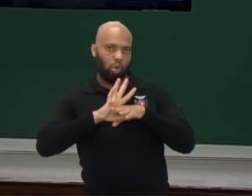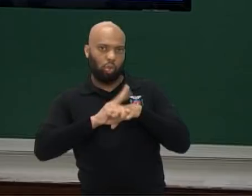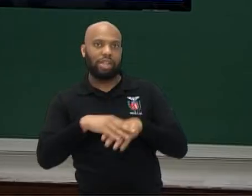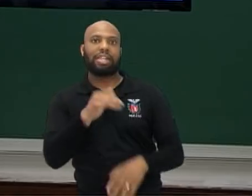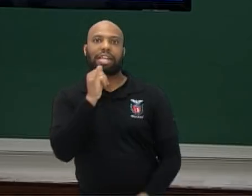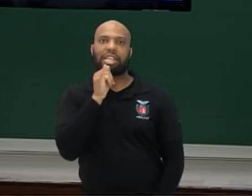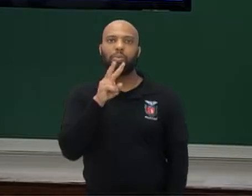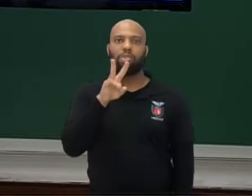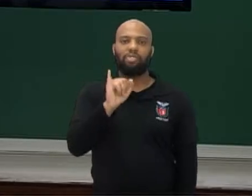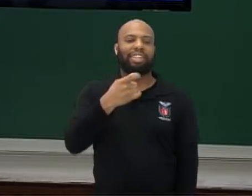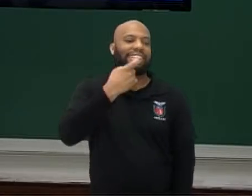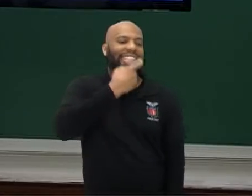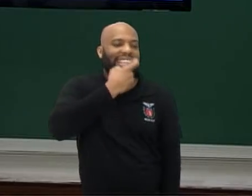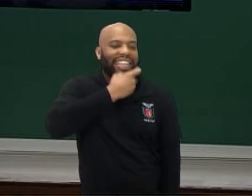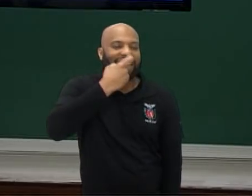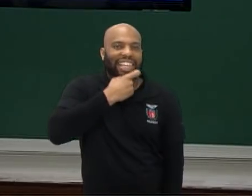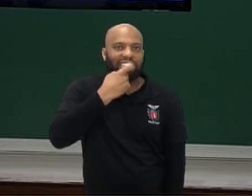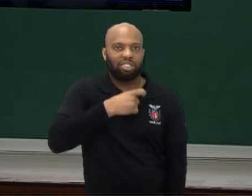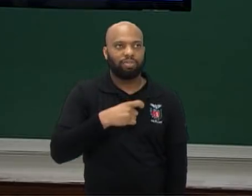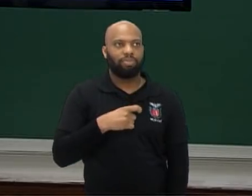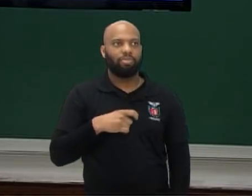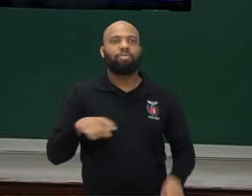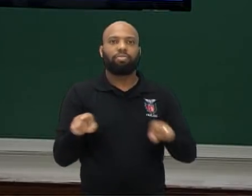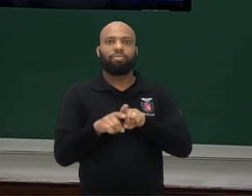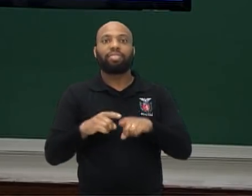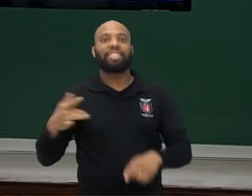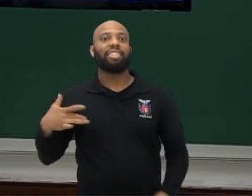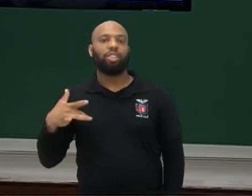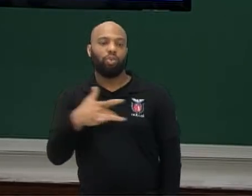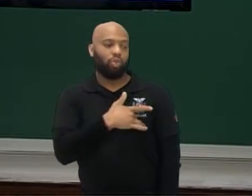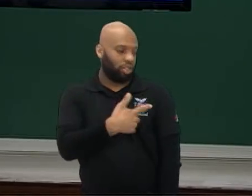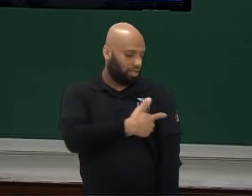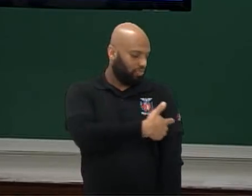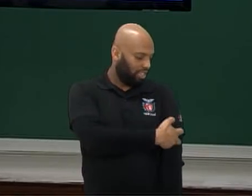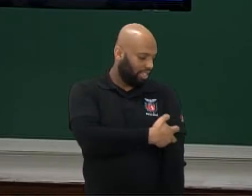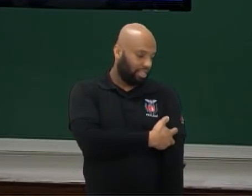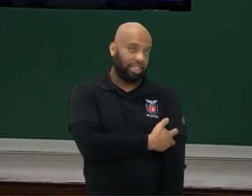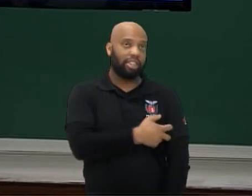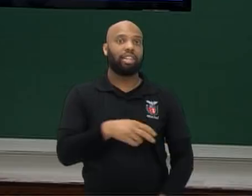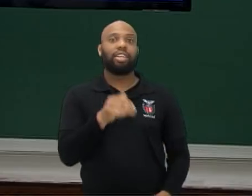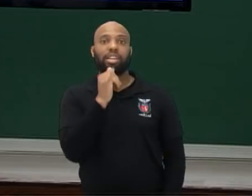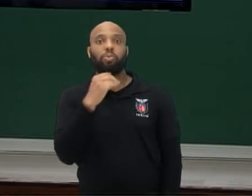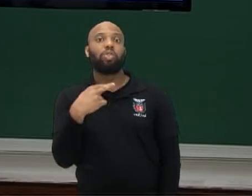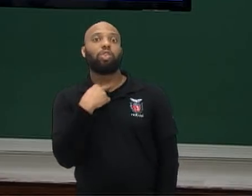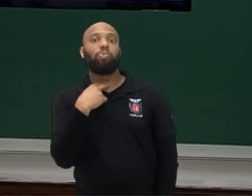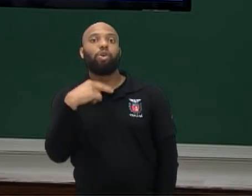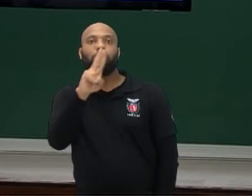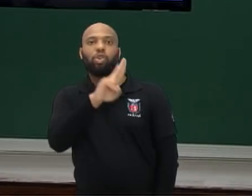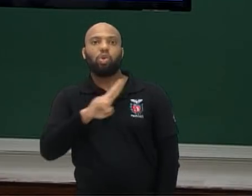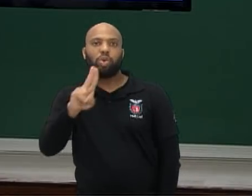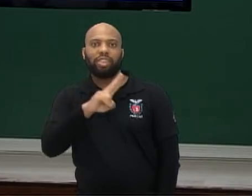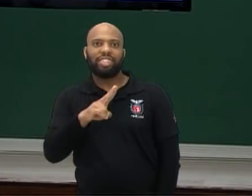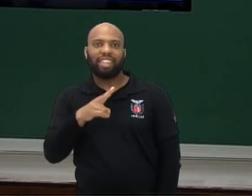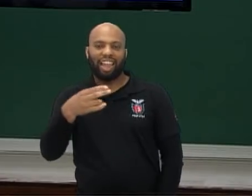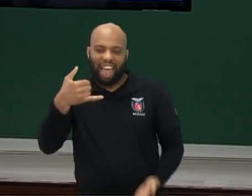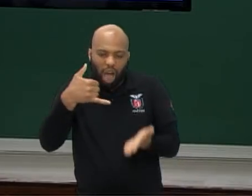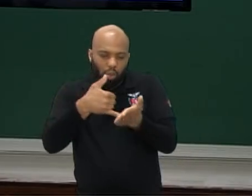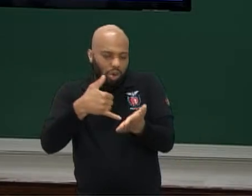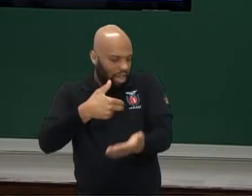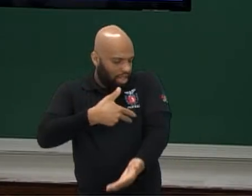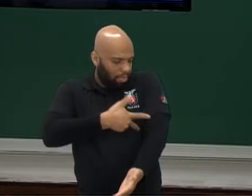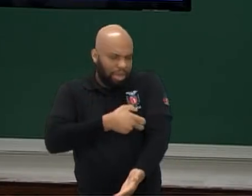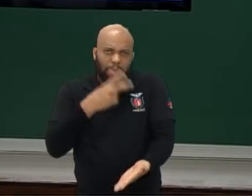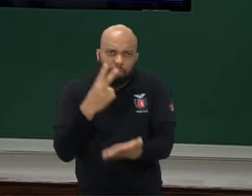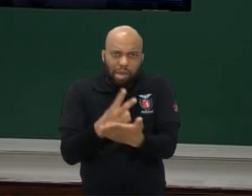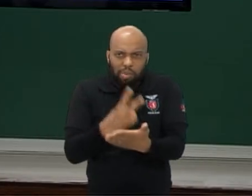lá no dentista, você vai no posto de saúde tomar uma vacina. Você não pode usar uma seringa que está sendo